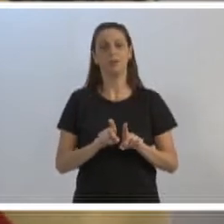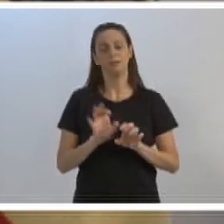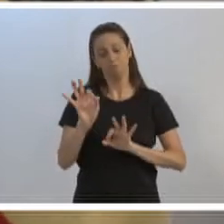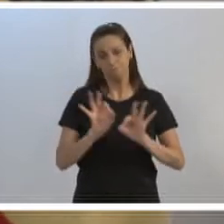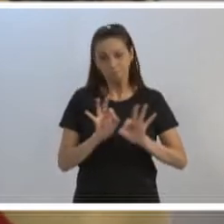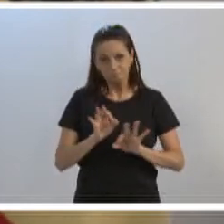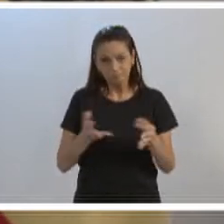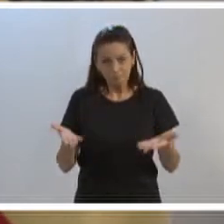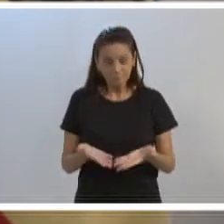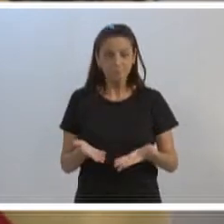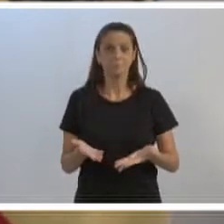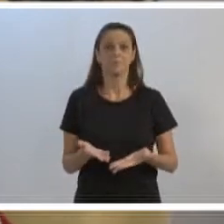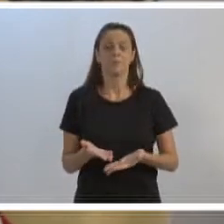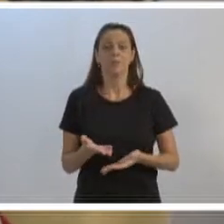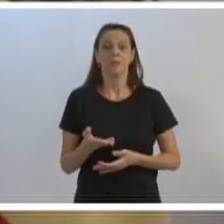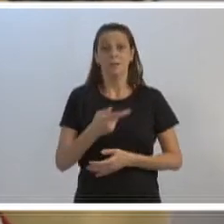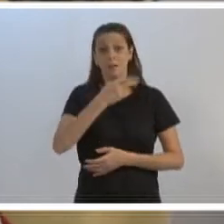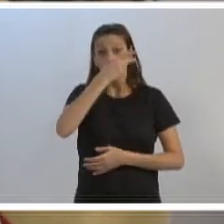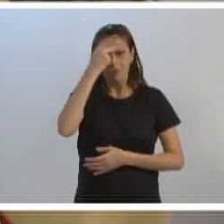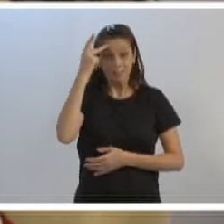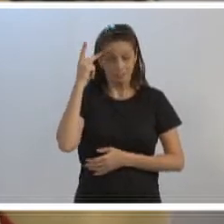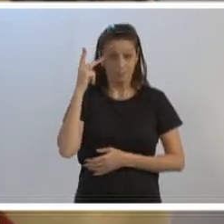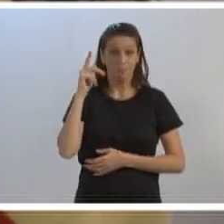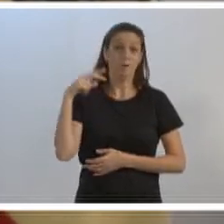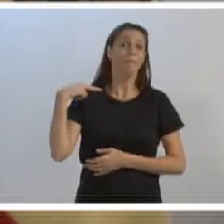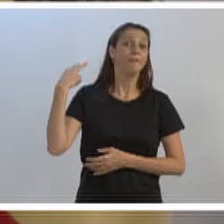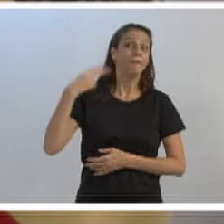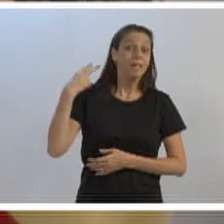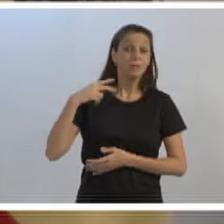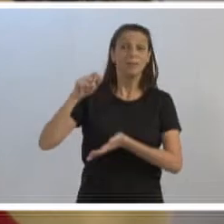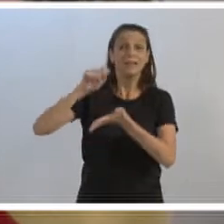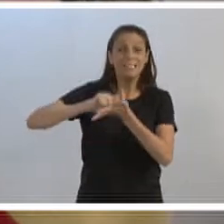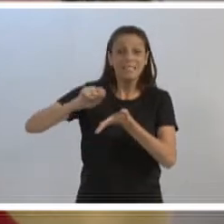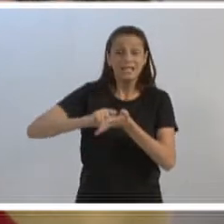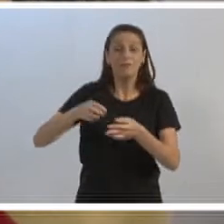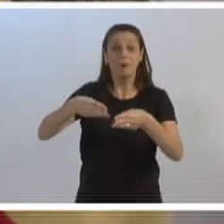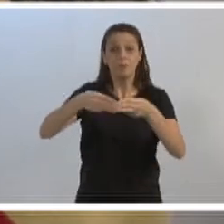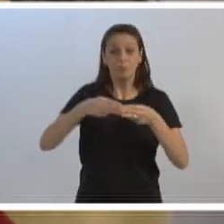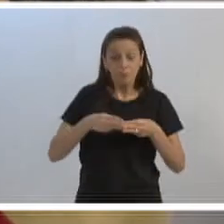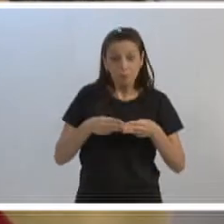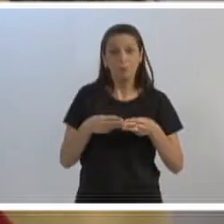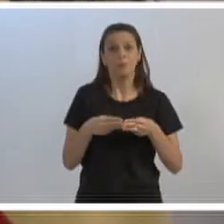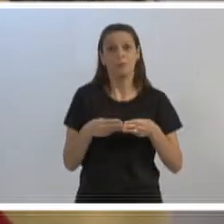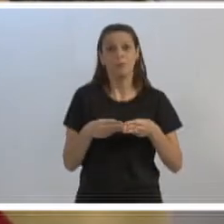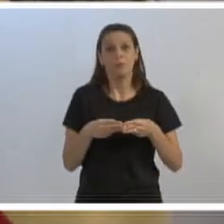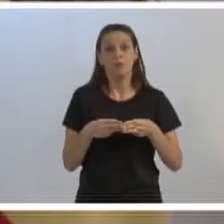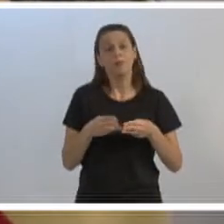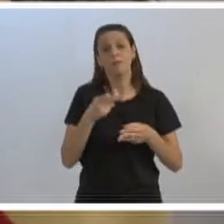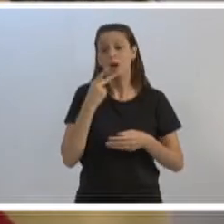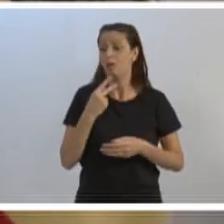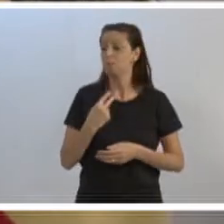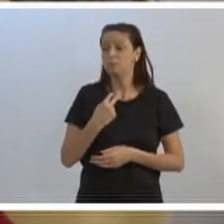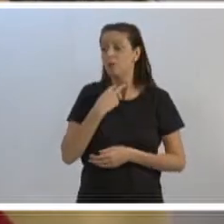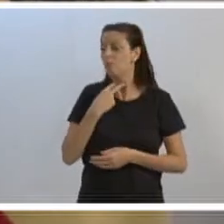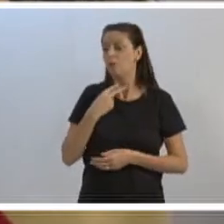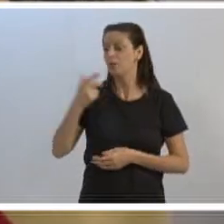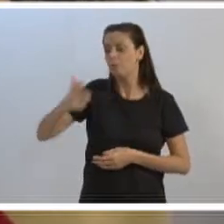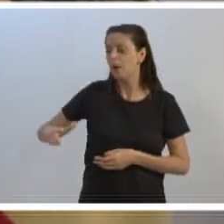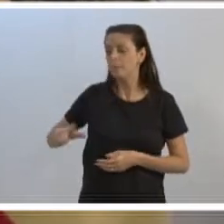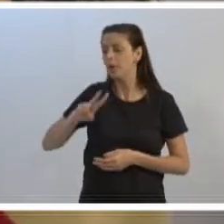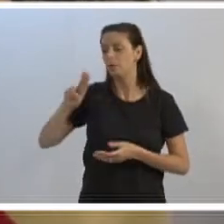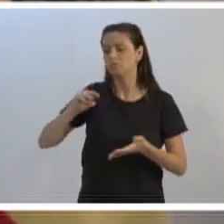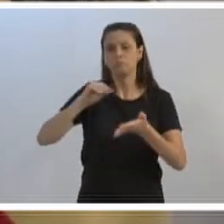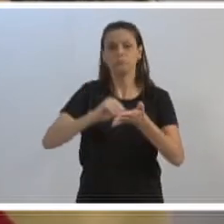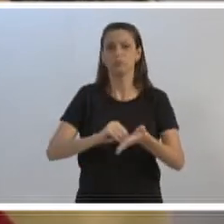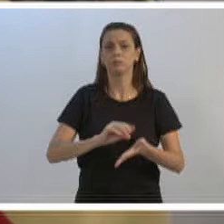que aquele que é o autor da moção não possa mais deixar eu assinar junto, que somente o autor também